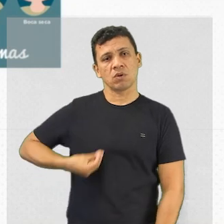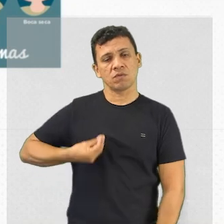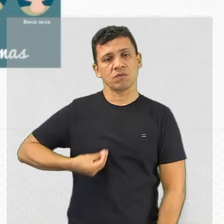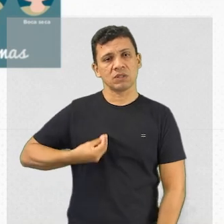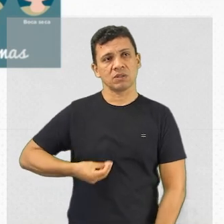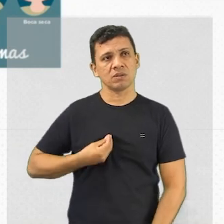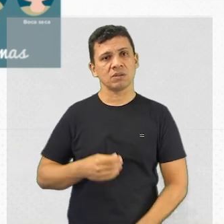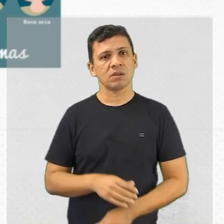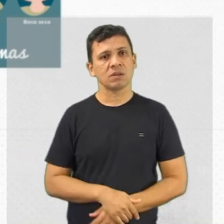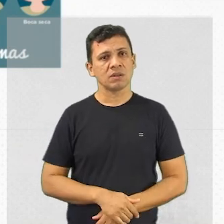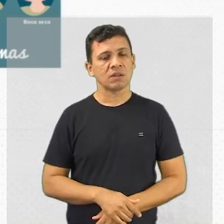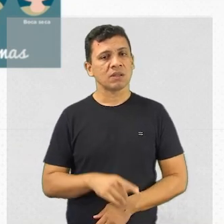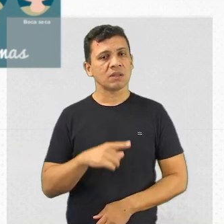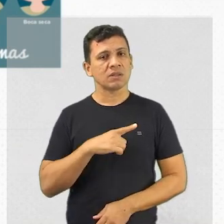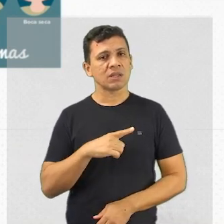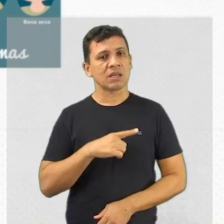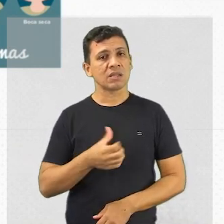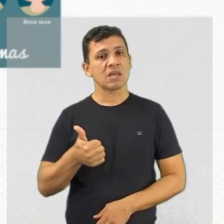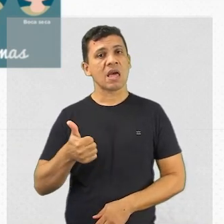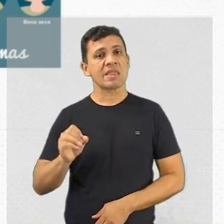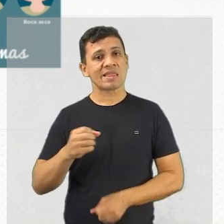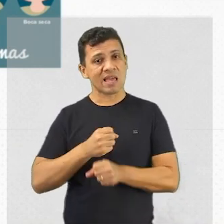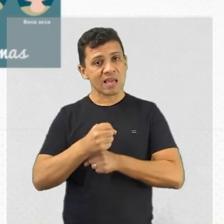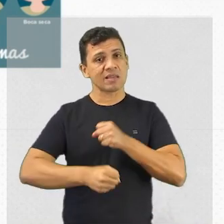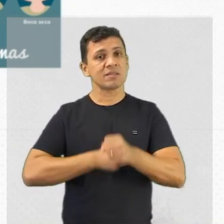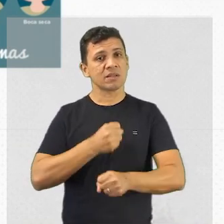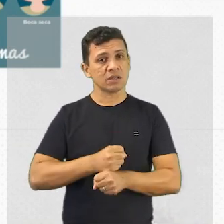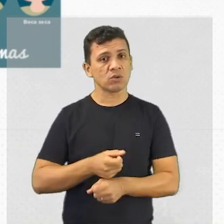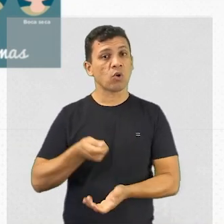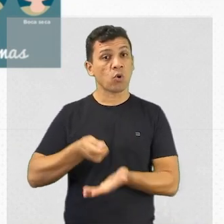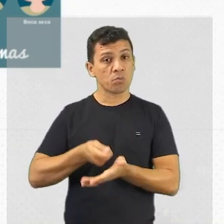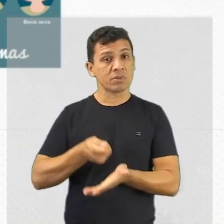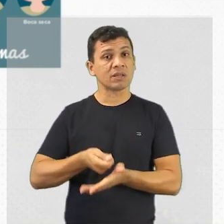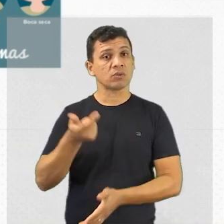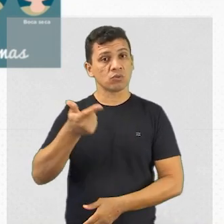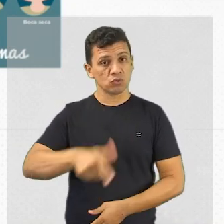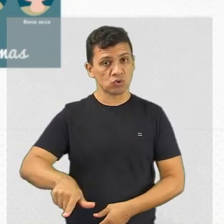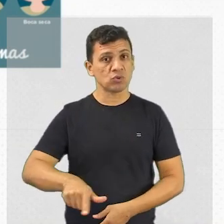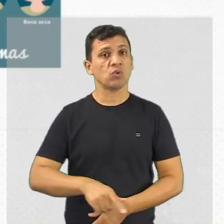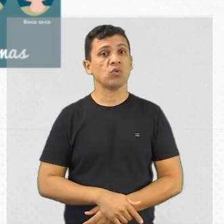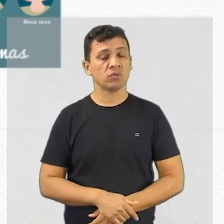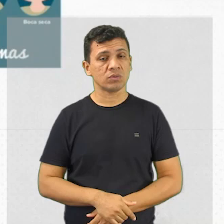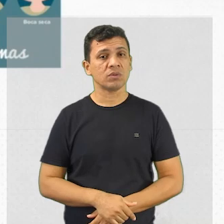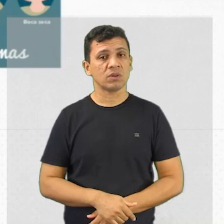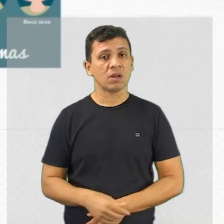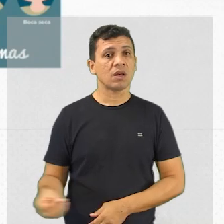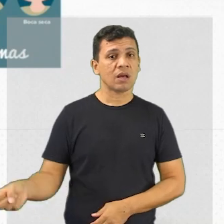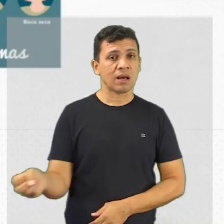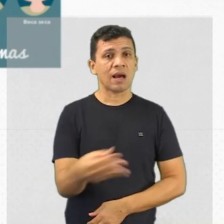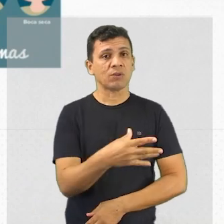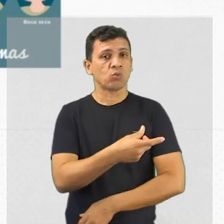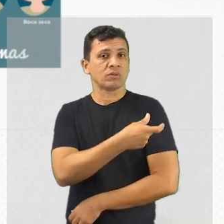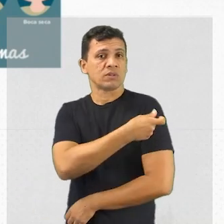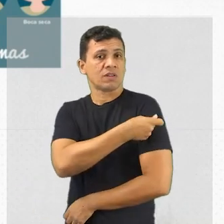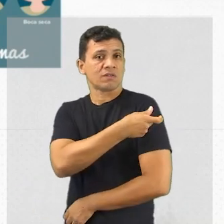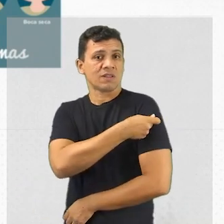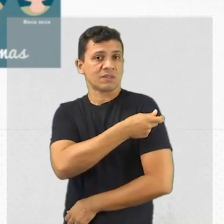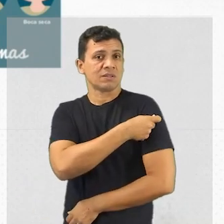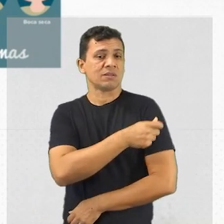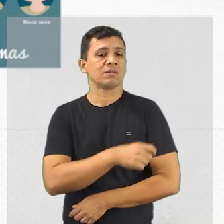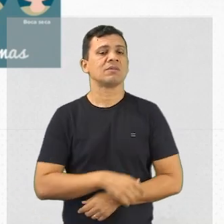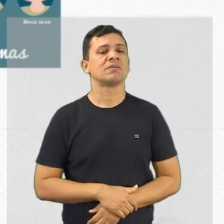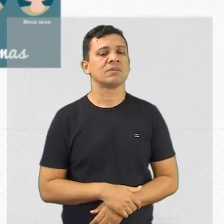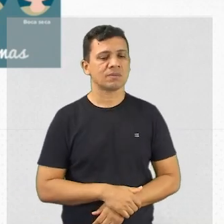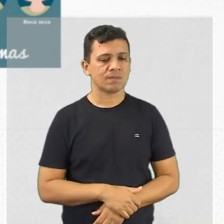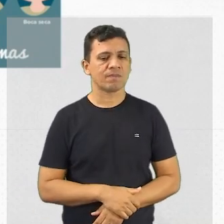me engano, depois de 10 anos é obrigatório, né, é preciso a gente atualizar essas vacinas, tá?